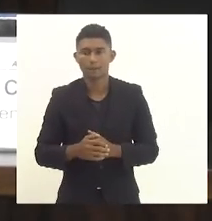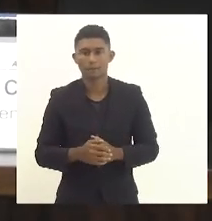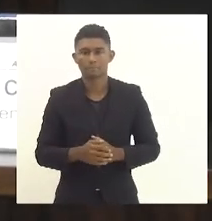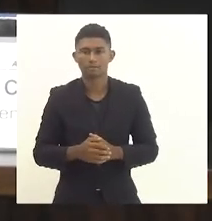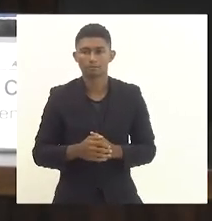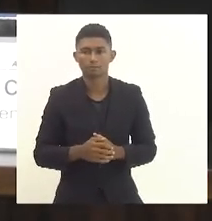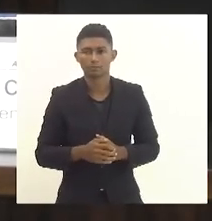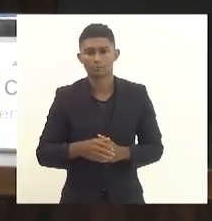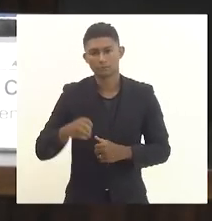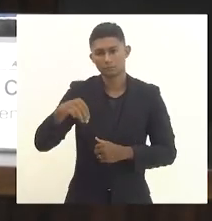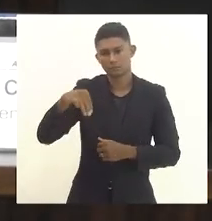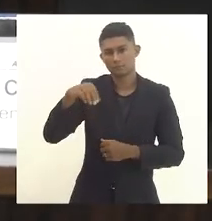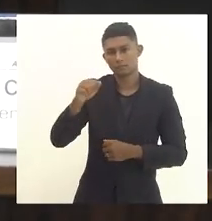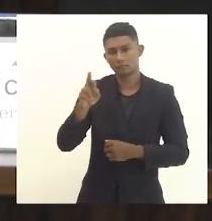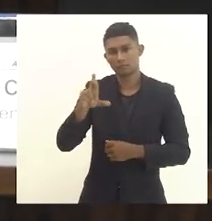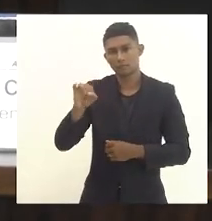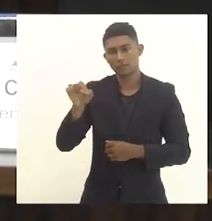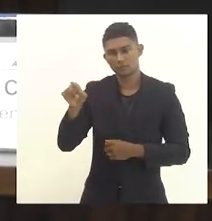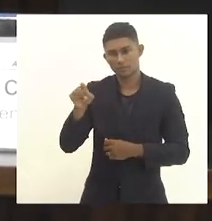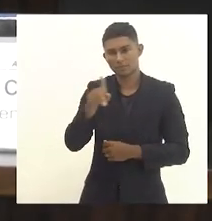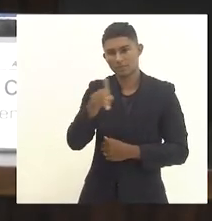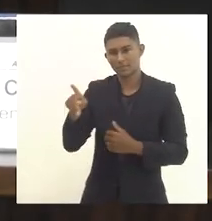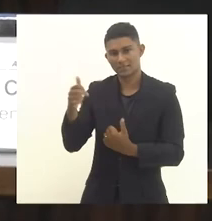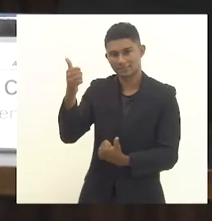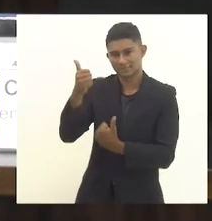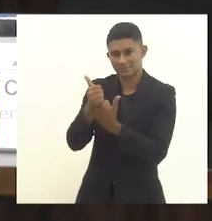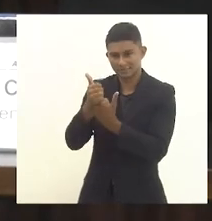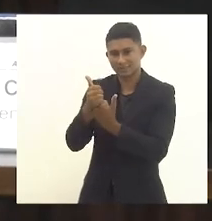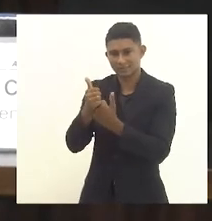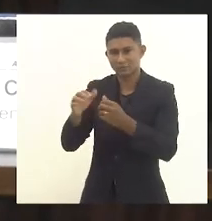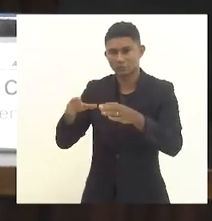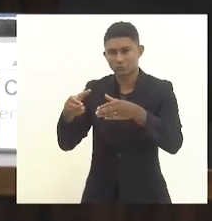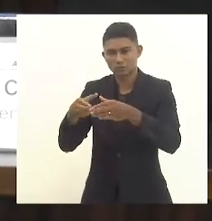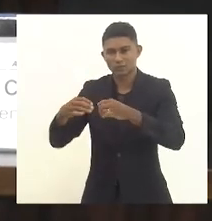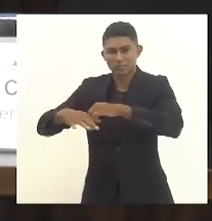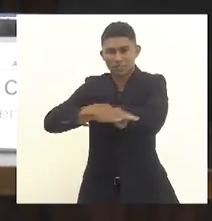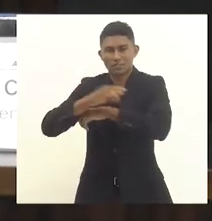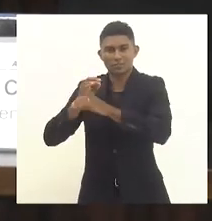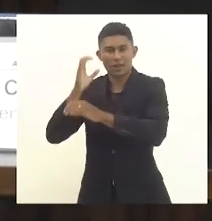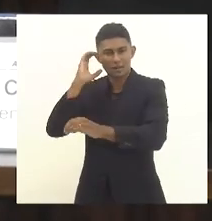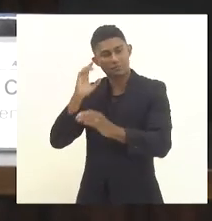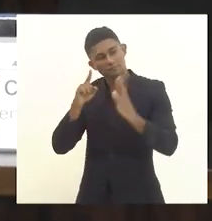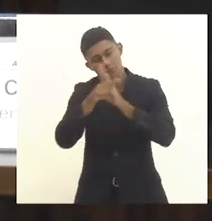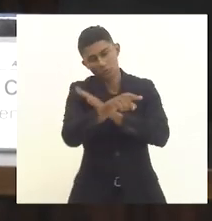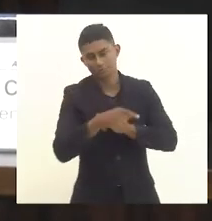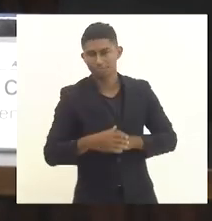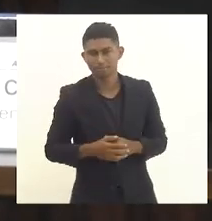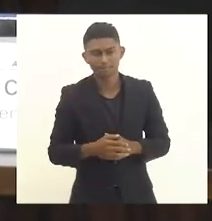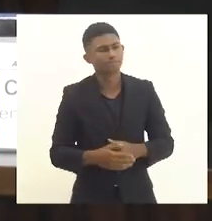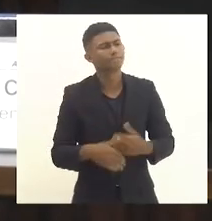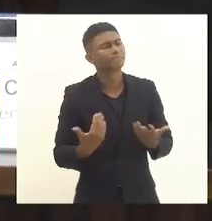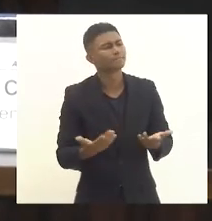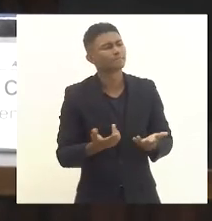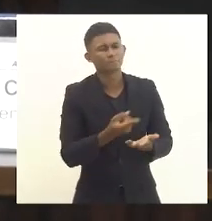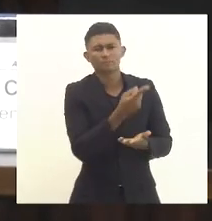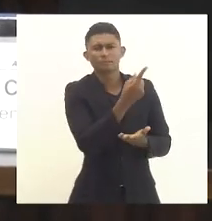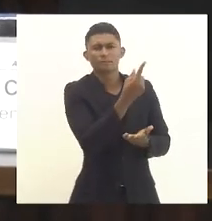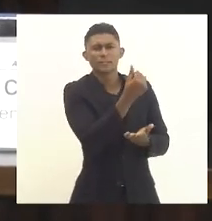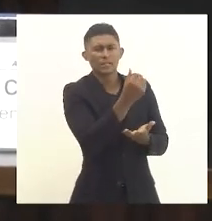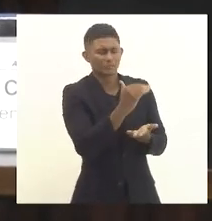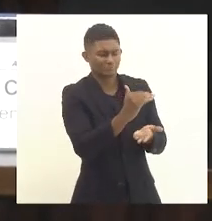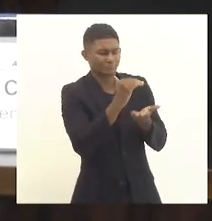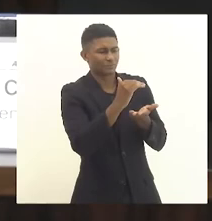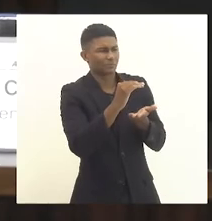Márcio Patuschi, vice-presidente do Clube de Engenharia, ele pergunta: Igor, de onde virão os recursos para a implantação do